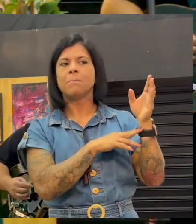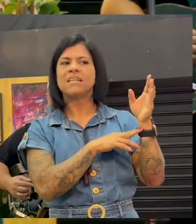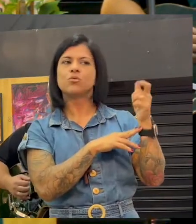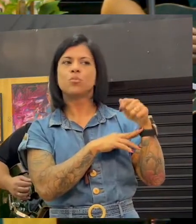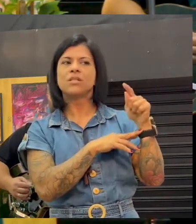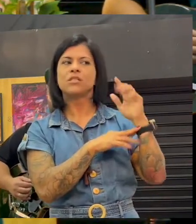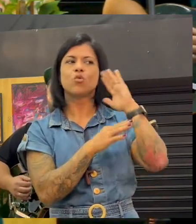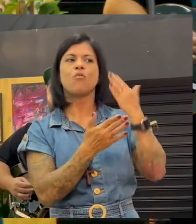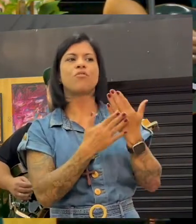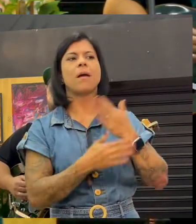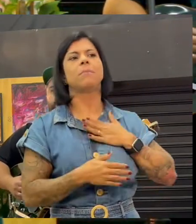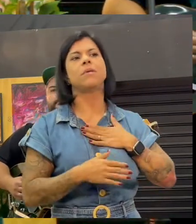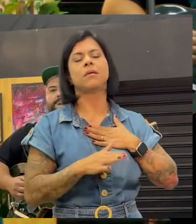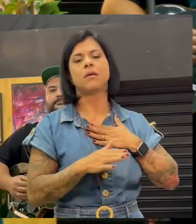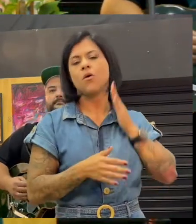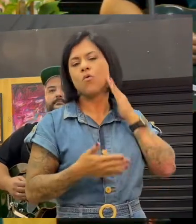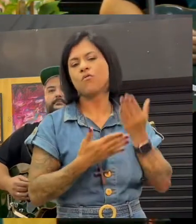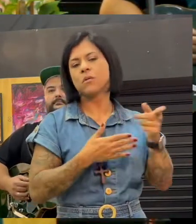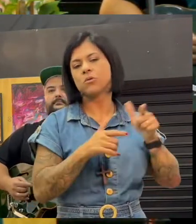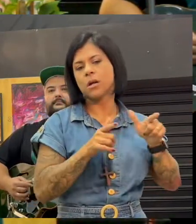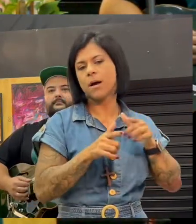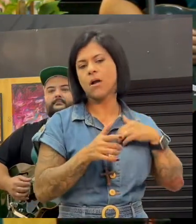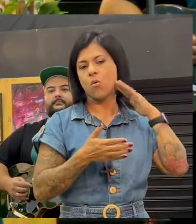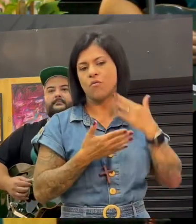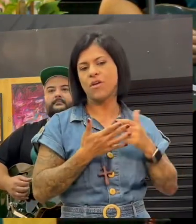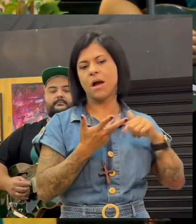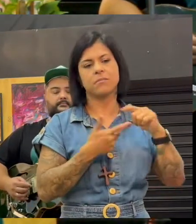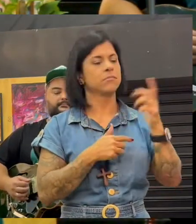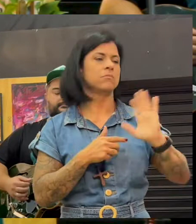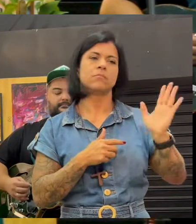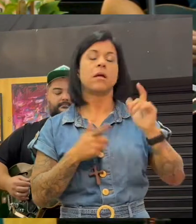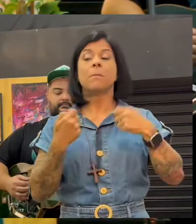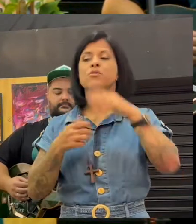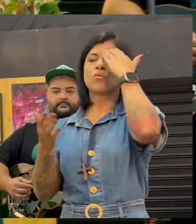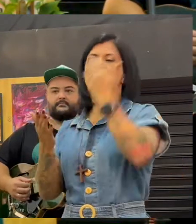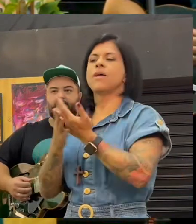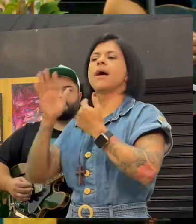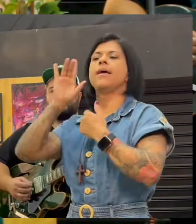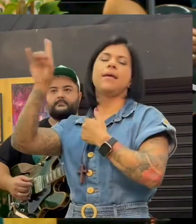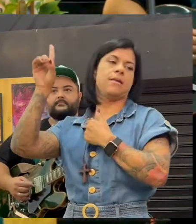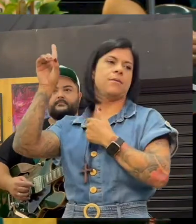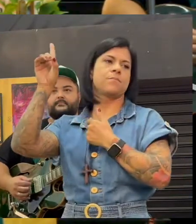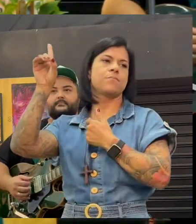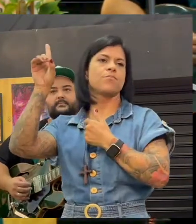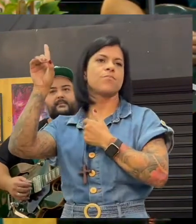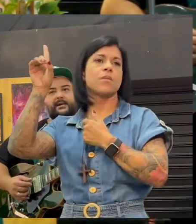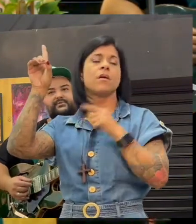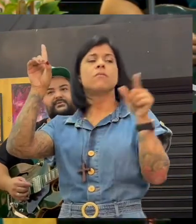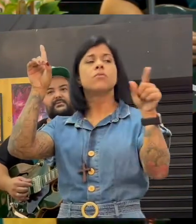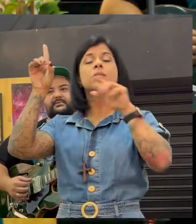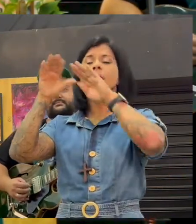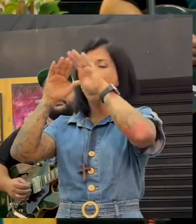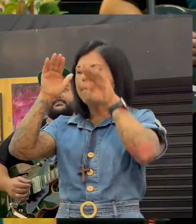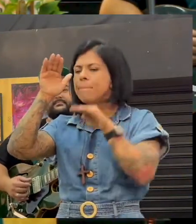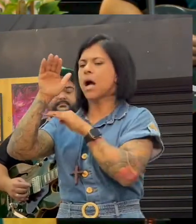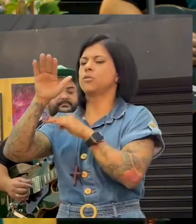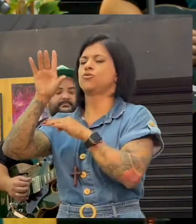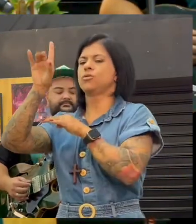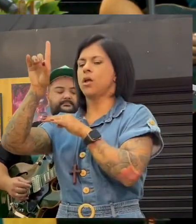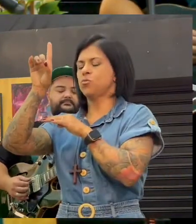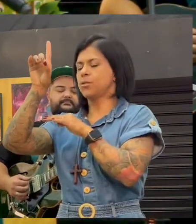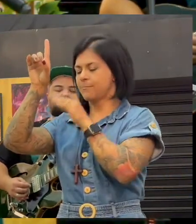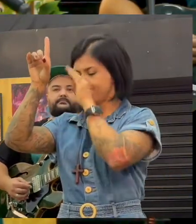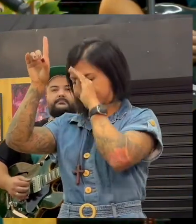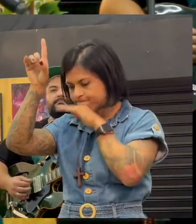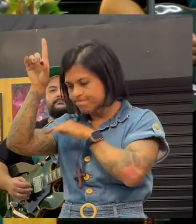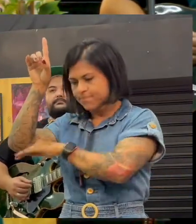confie em você. Ele quer que você entenda que o Senhor é Ele. Você está abaixo do senhorio de Cristo. Não é